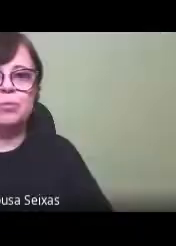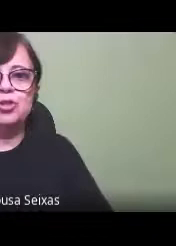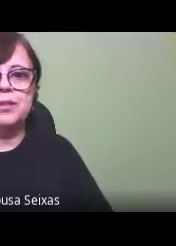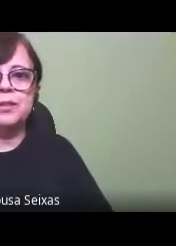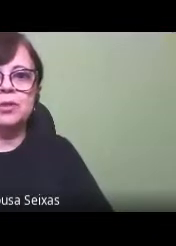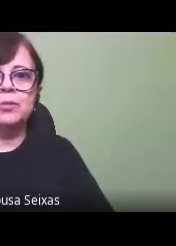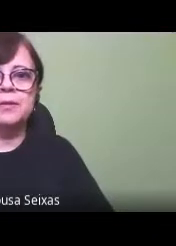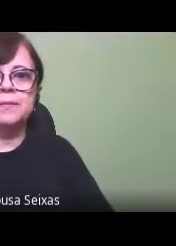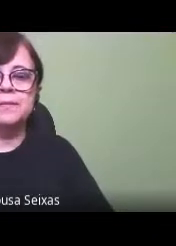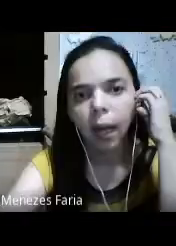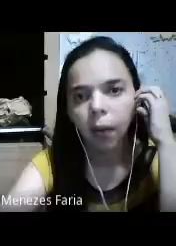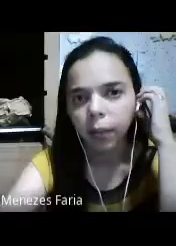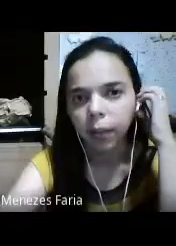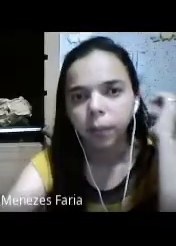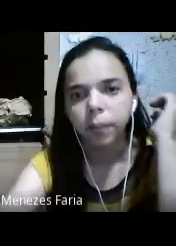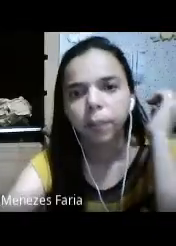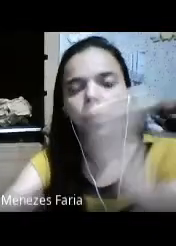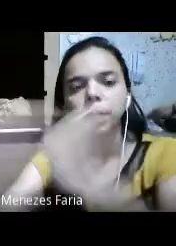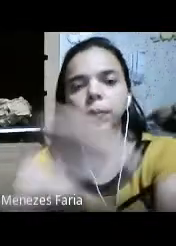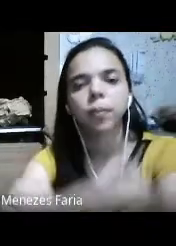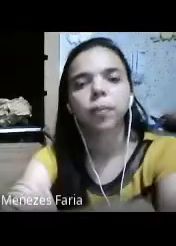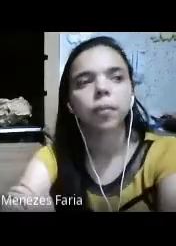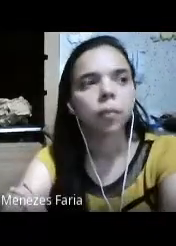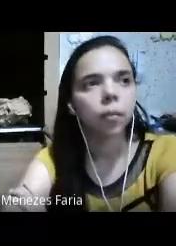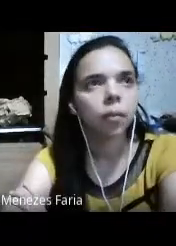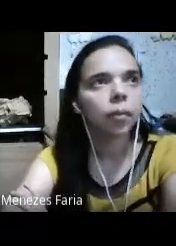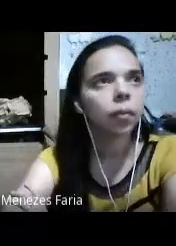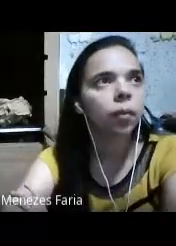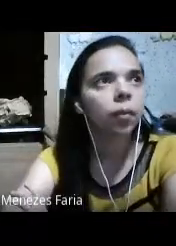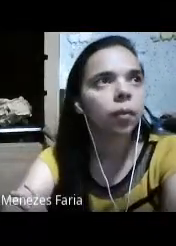Ele está projetando agora. Ah, agora deu.